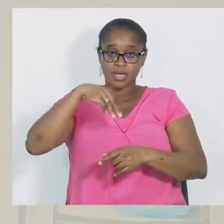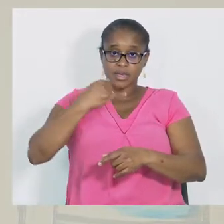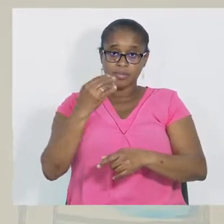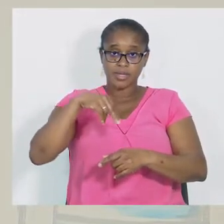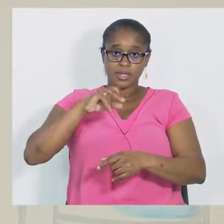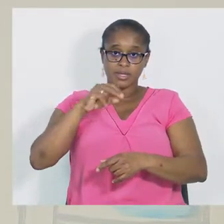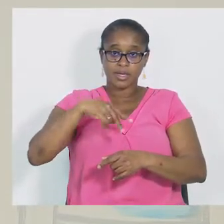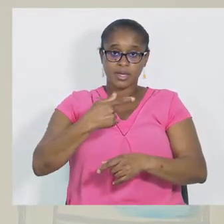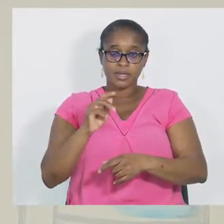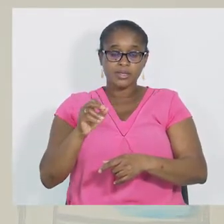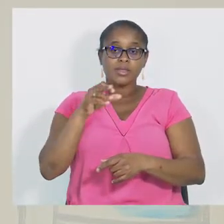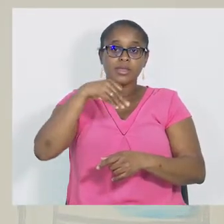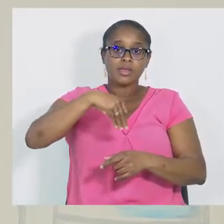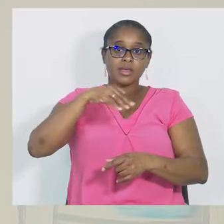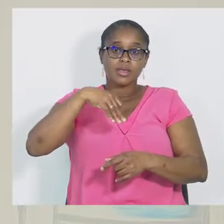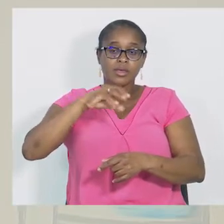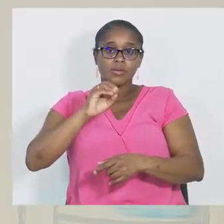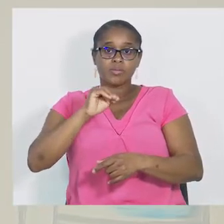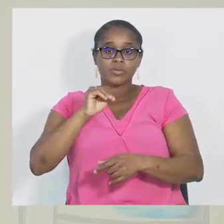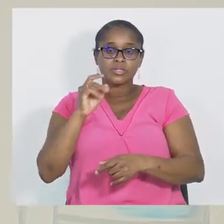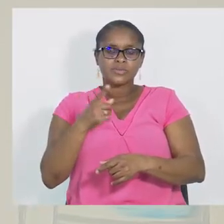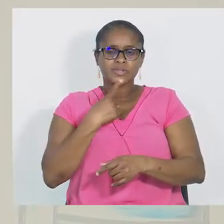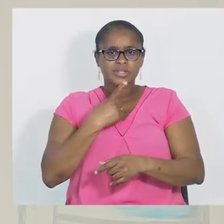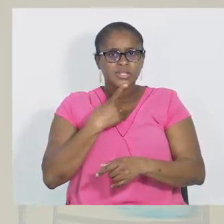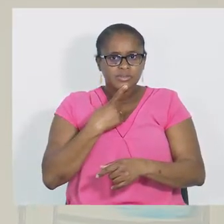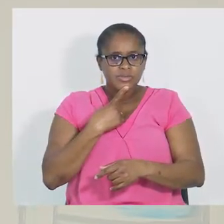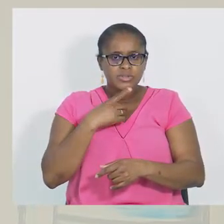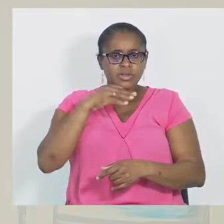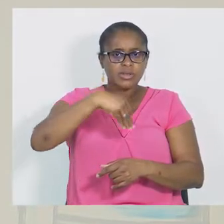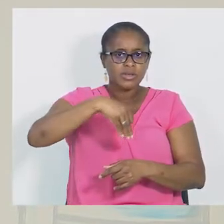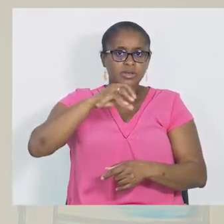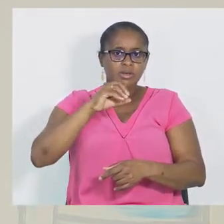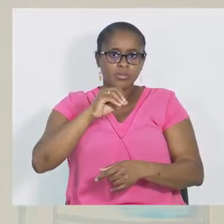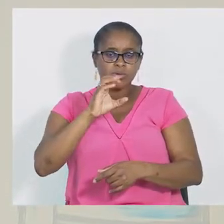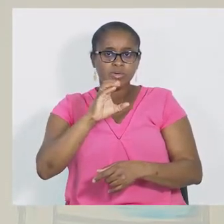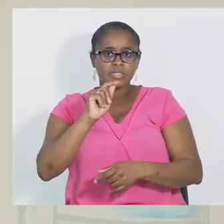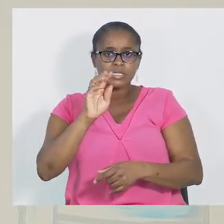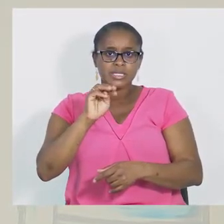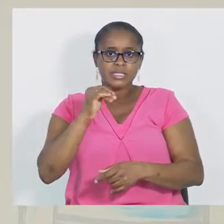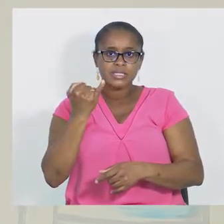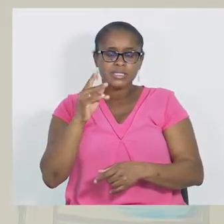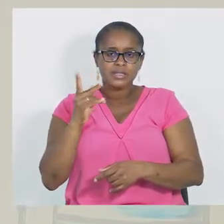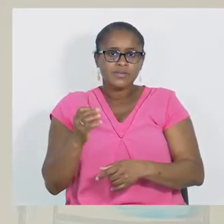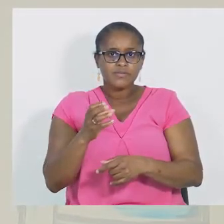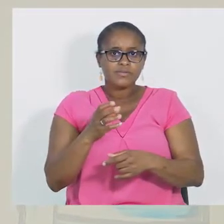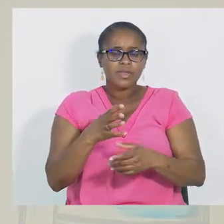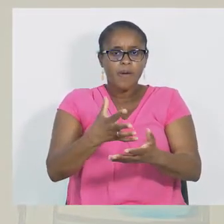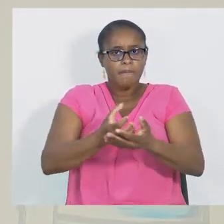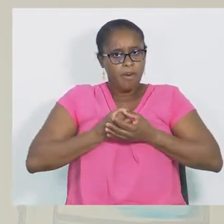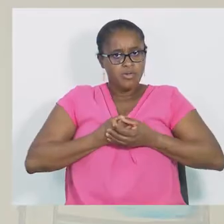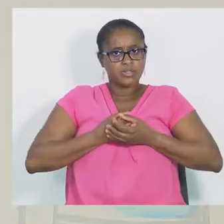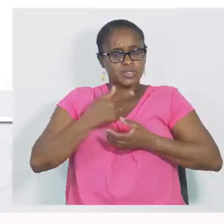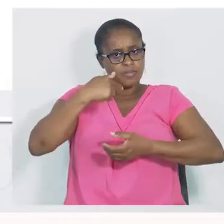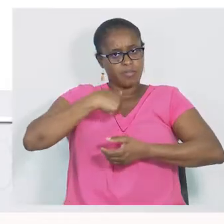Ok? Então, prestem atenção nesse detalhe. As expressões meus e